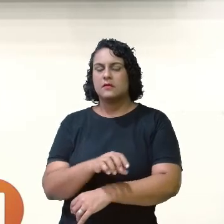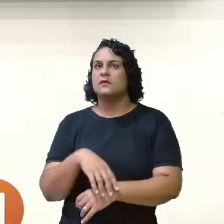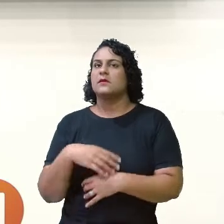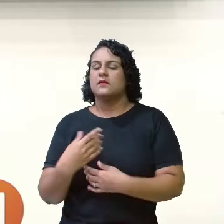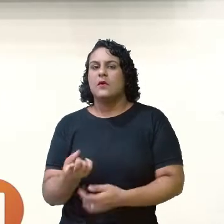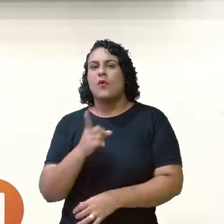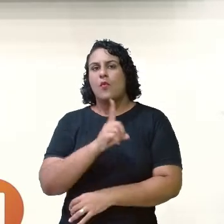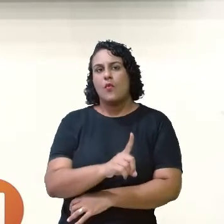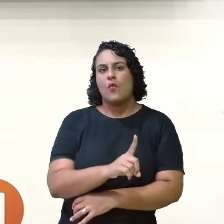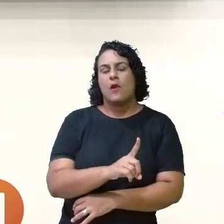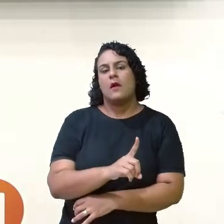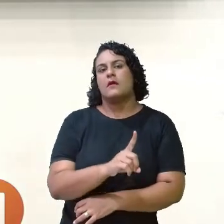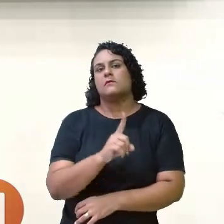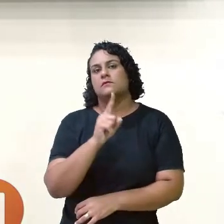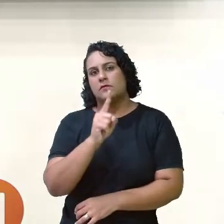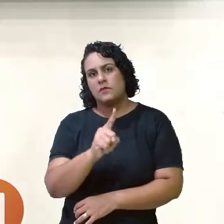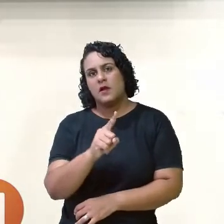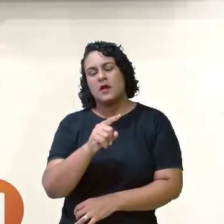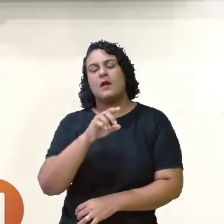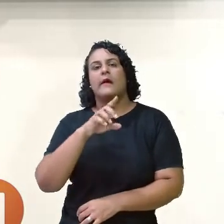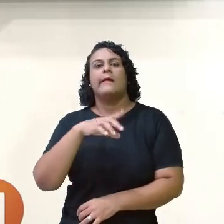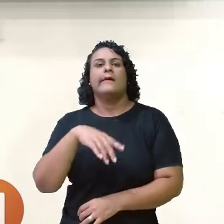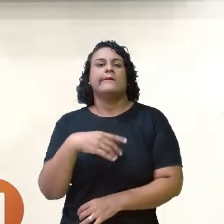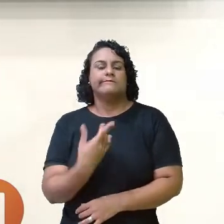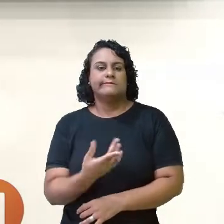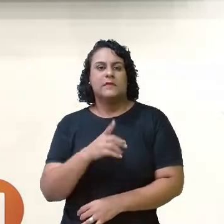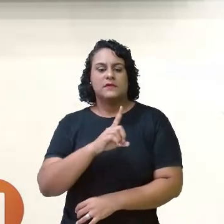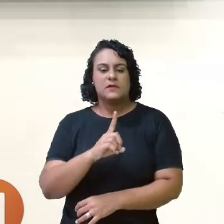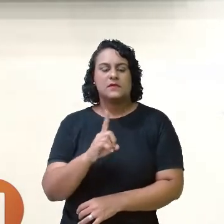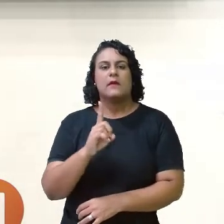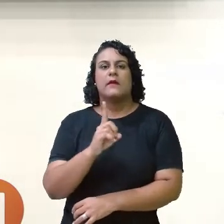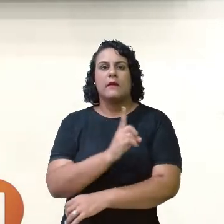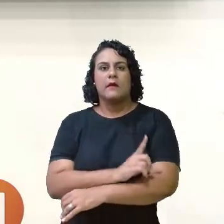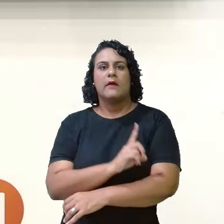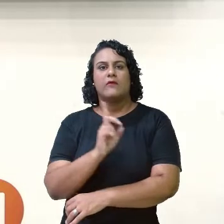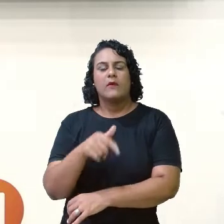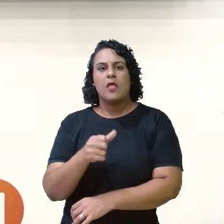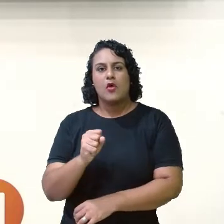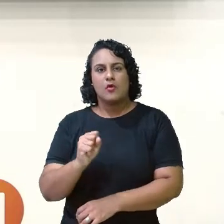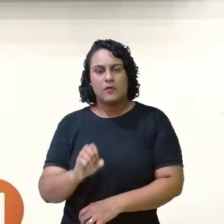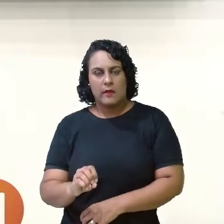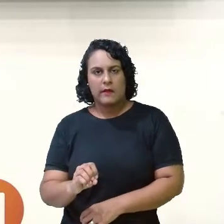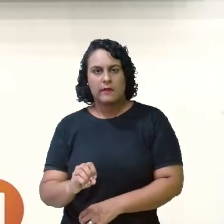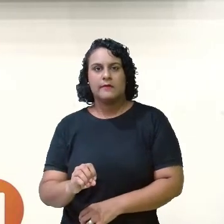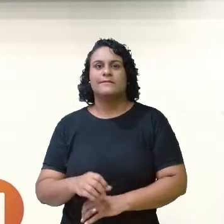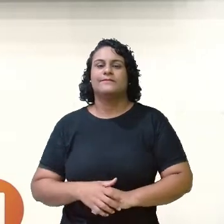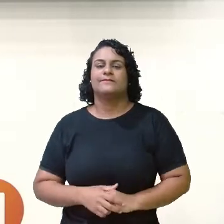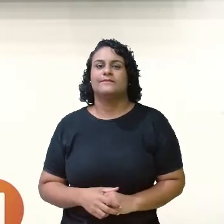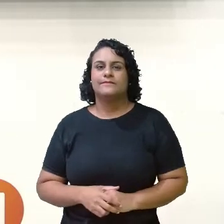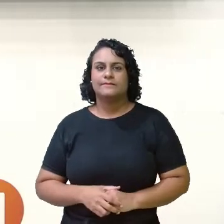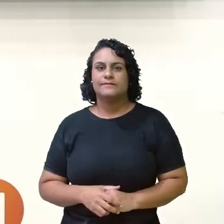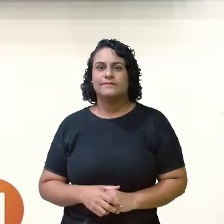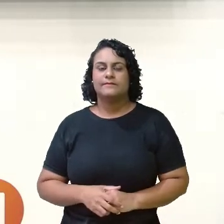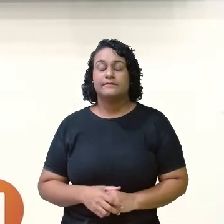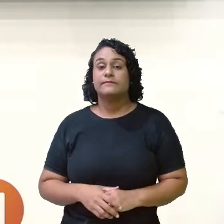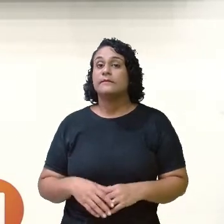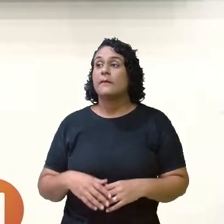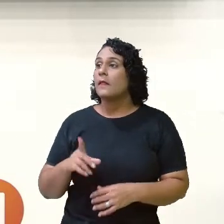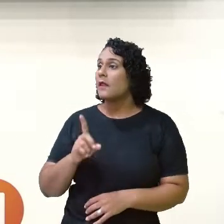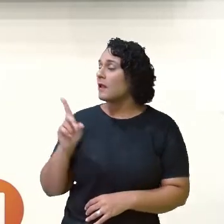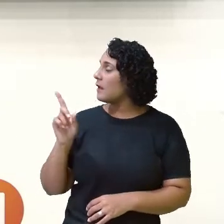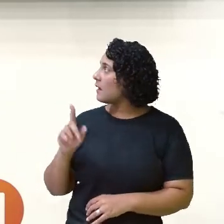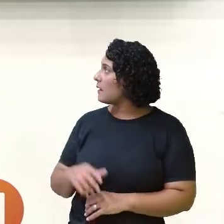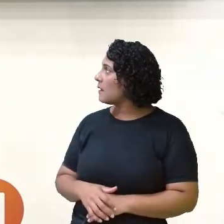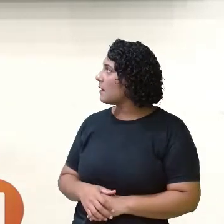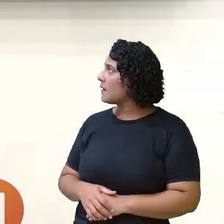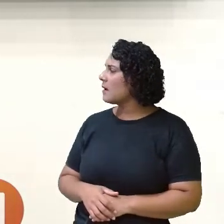10, eu posso dizer que esse 8, ele vale 80, tá? E esse 9,